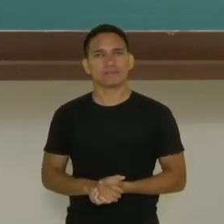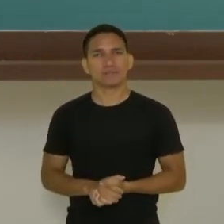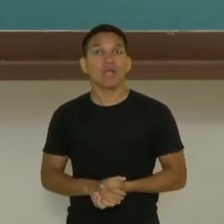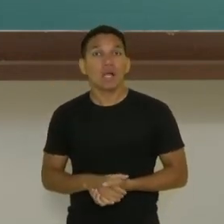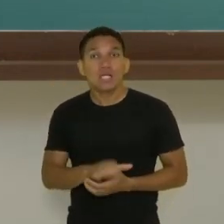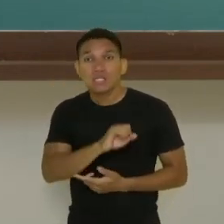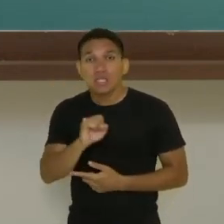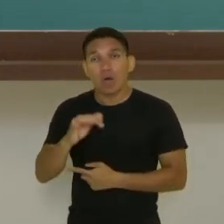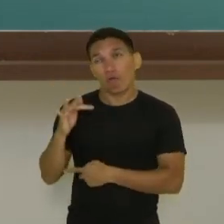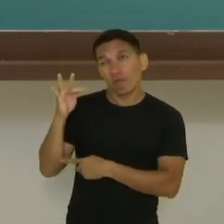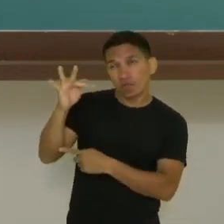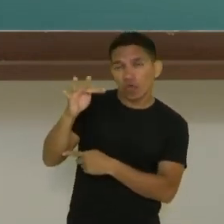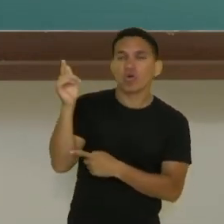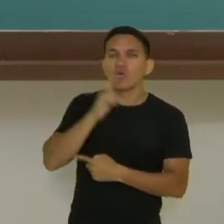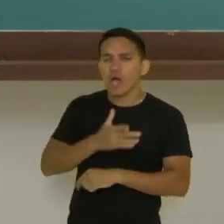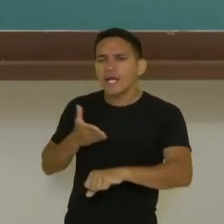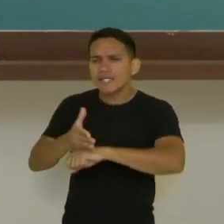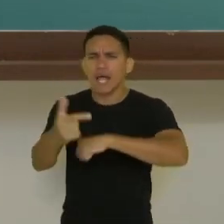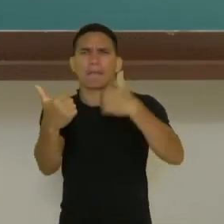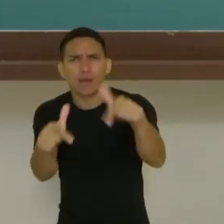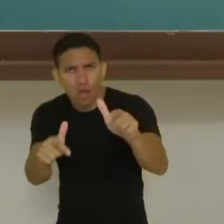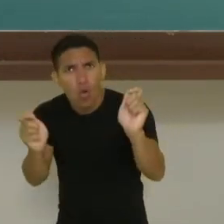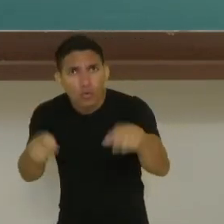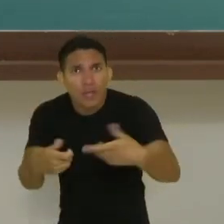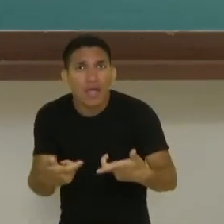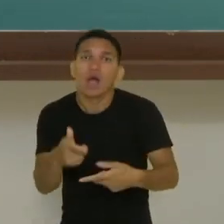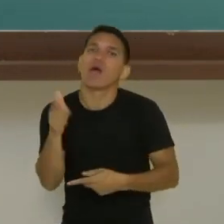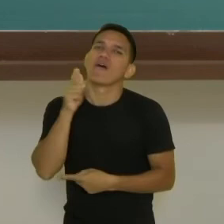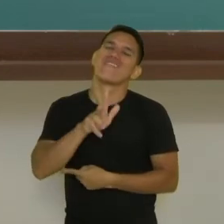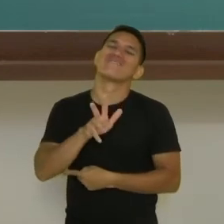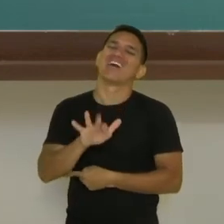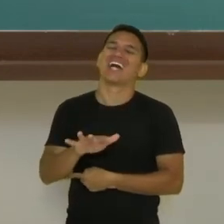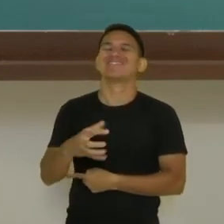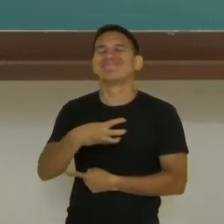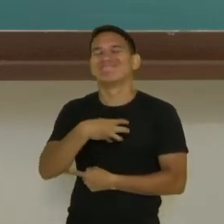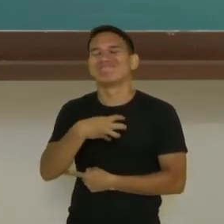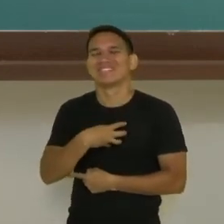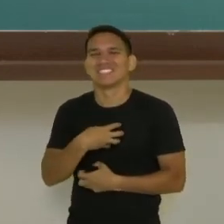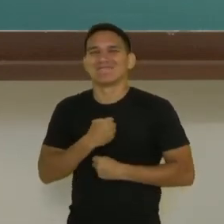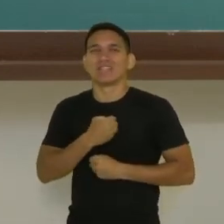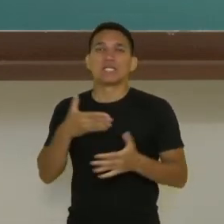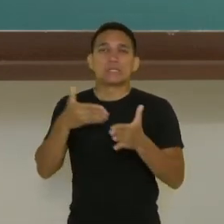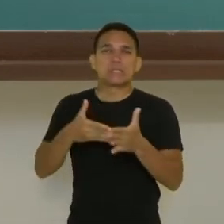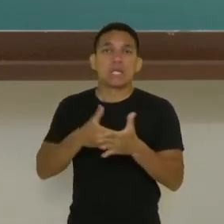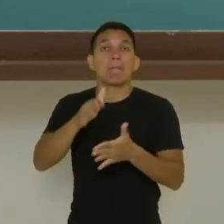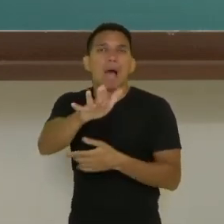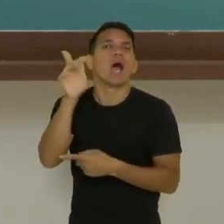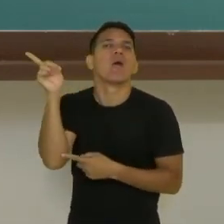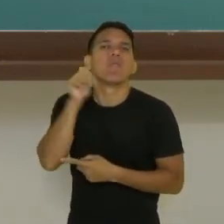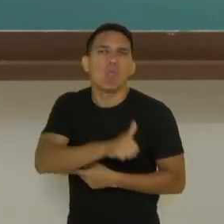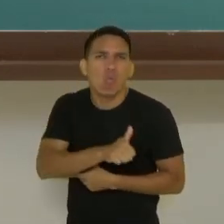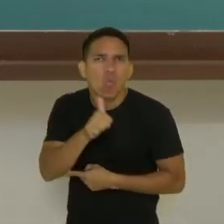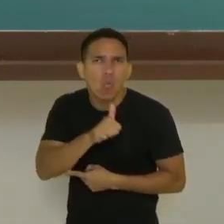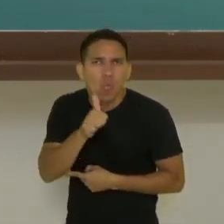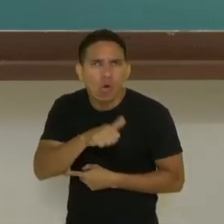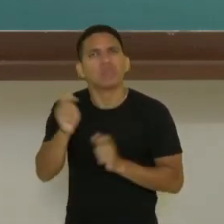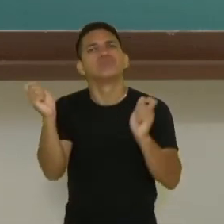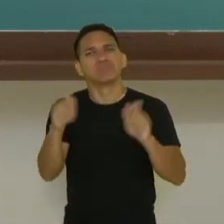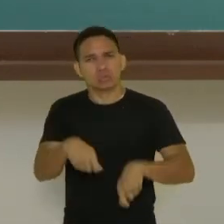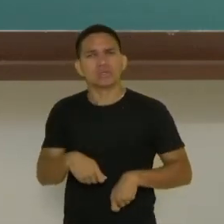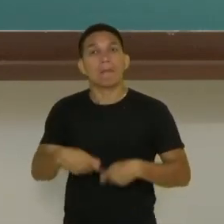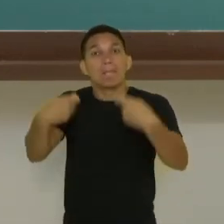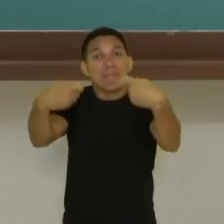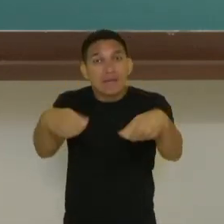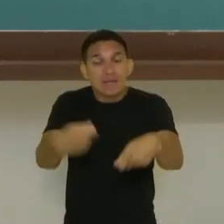estiverem lá no mercado de trabalho, vocês ainda vão enfrentar algumas barreiras, mas as mulheres podem e devem exercer cargos